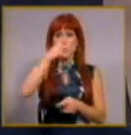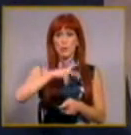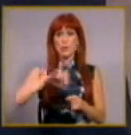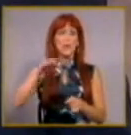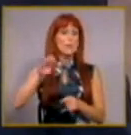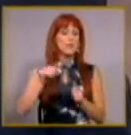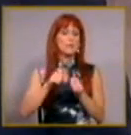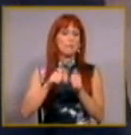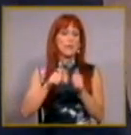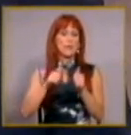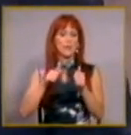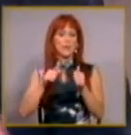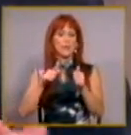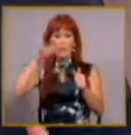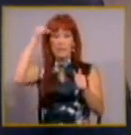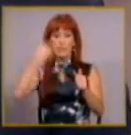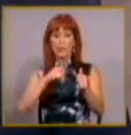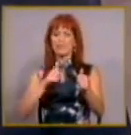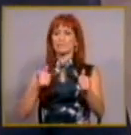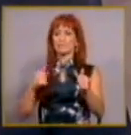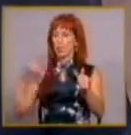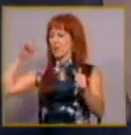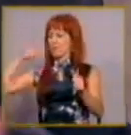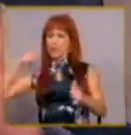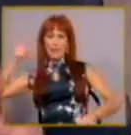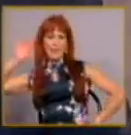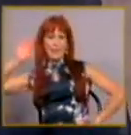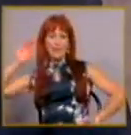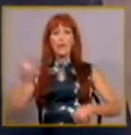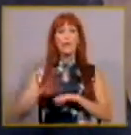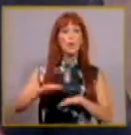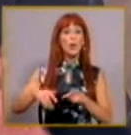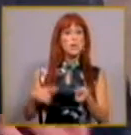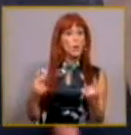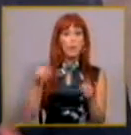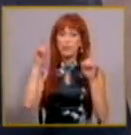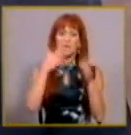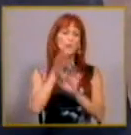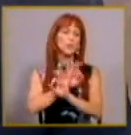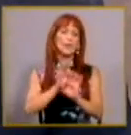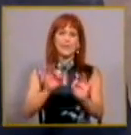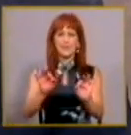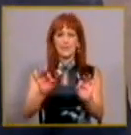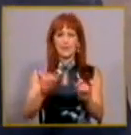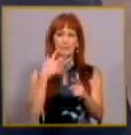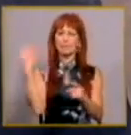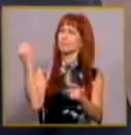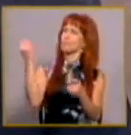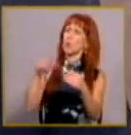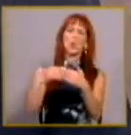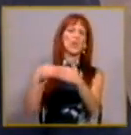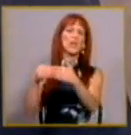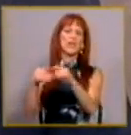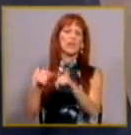Socialista foi-se afastando das dificuldades porque queria ficar bem na fotografia. E se calhar por isso tem esta fotografia tão bonita na notoriedade do seu líder,